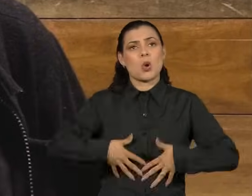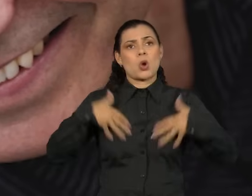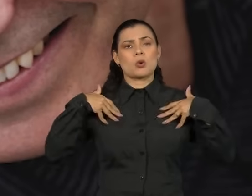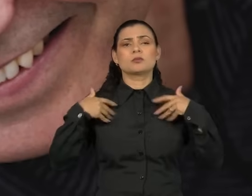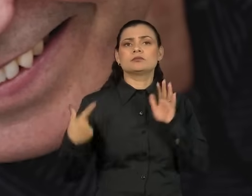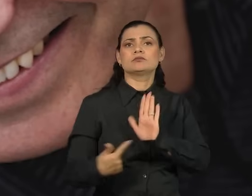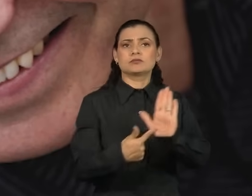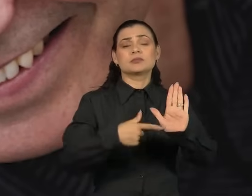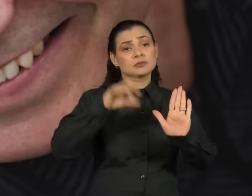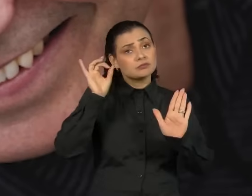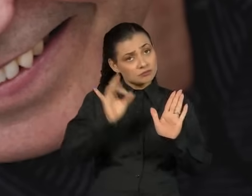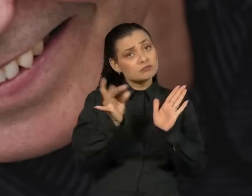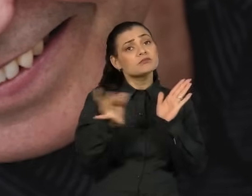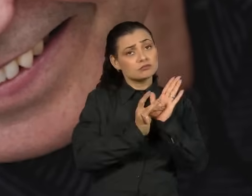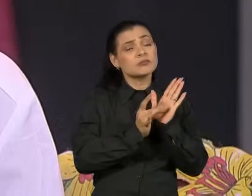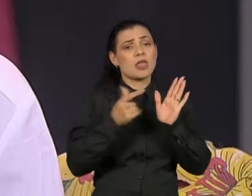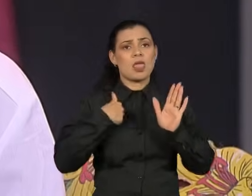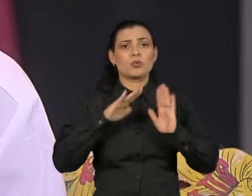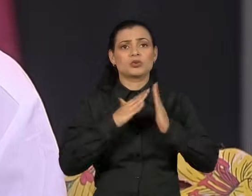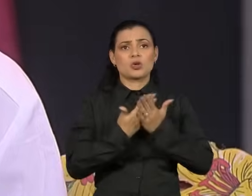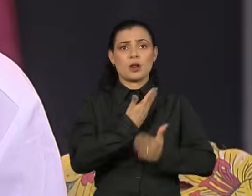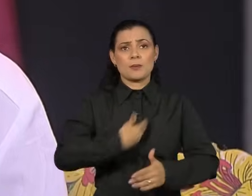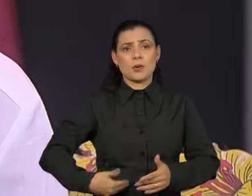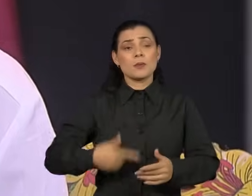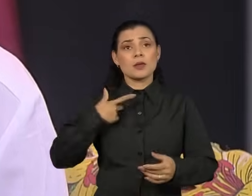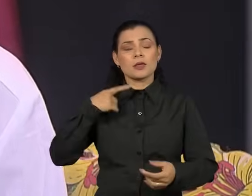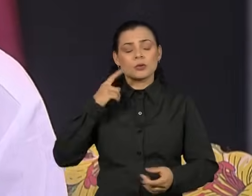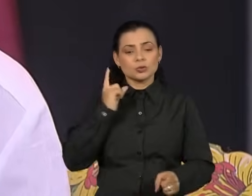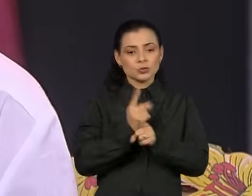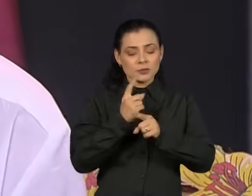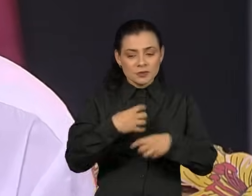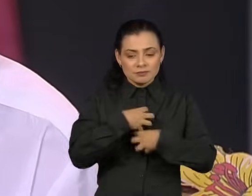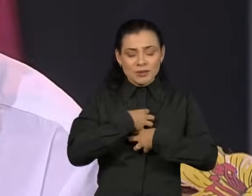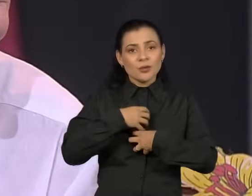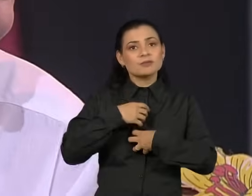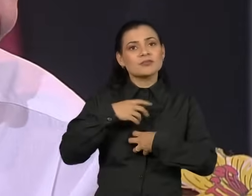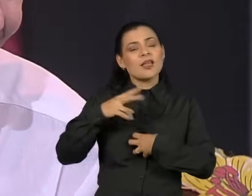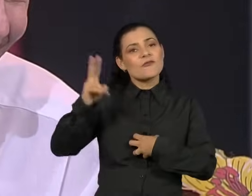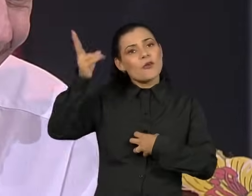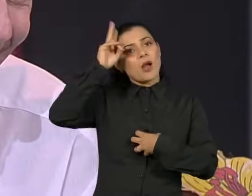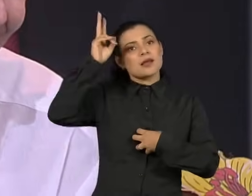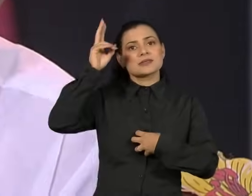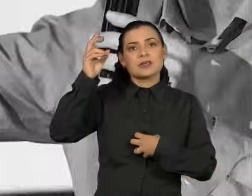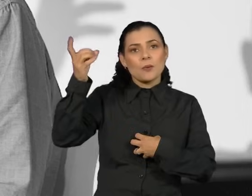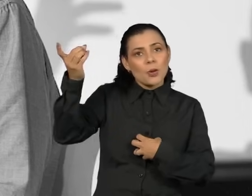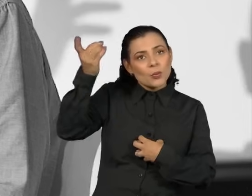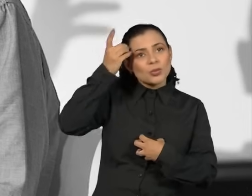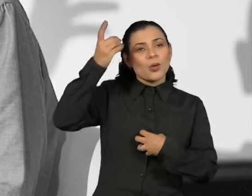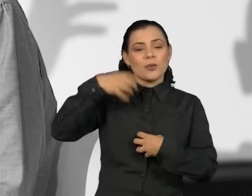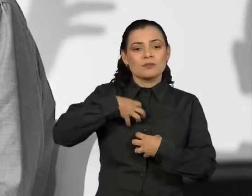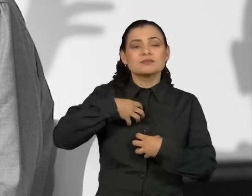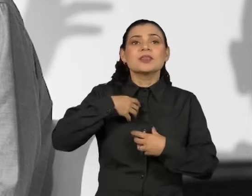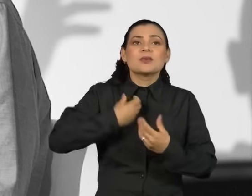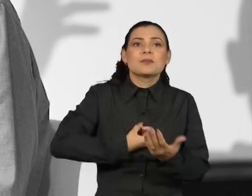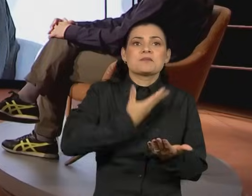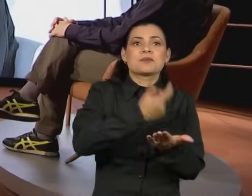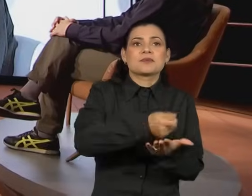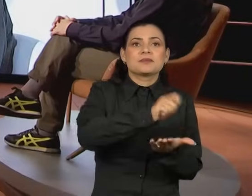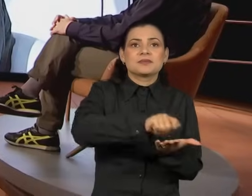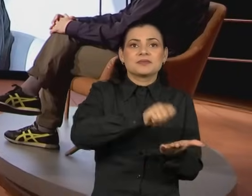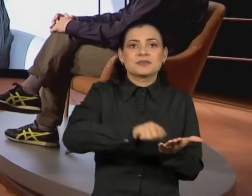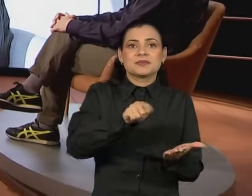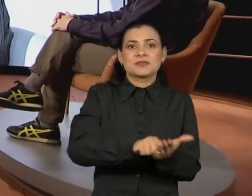que foi na escola pública que descobriu a sua vocação e o seu apurado talento de escritor.